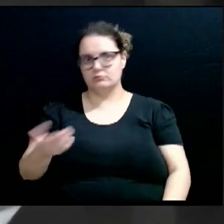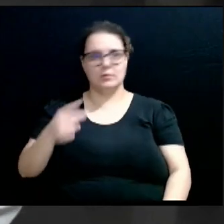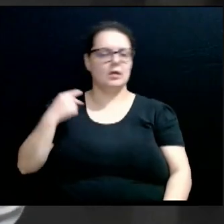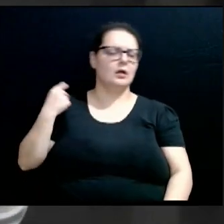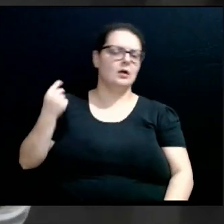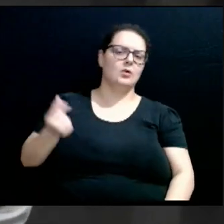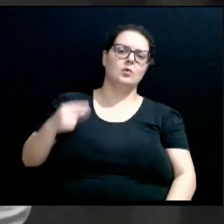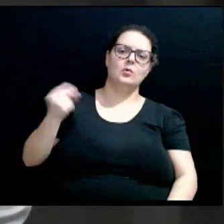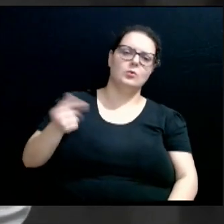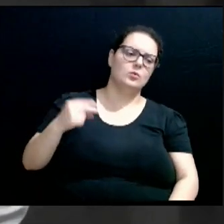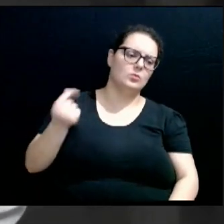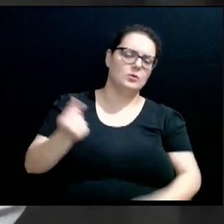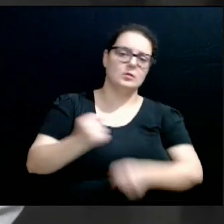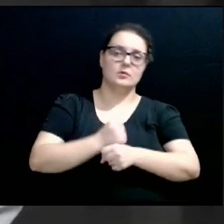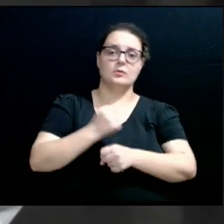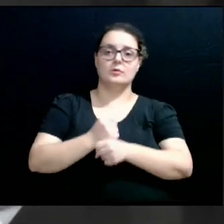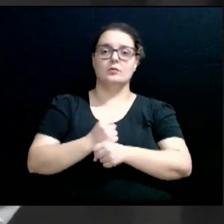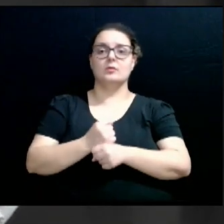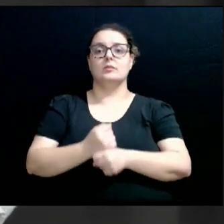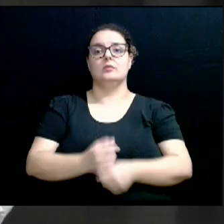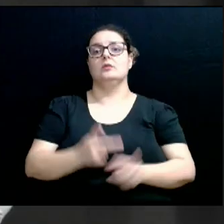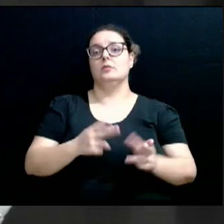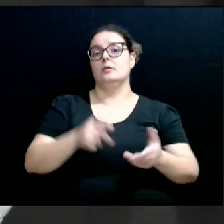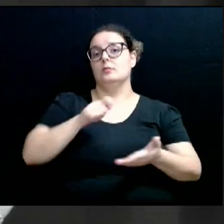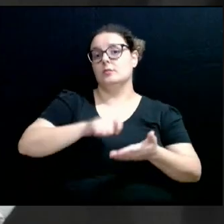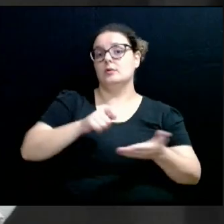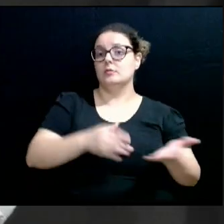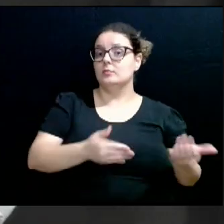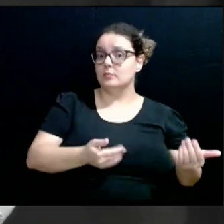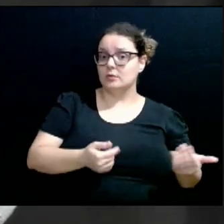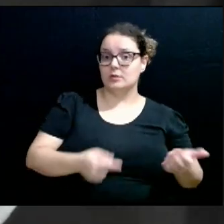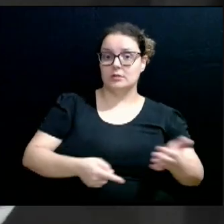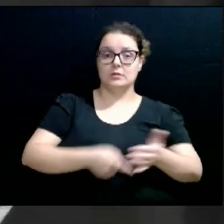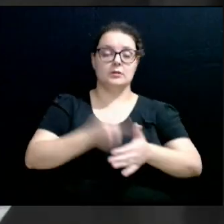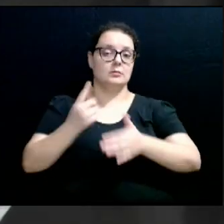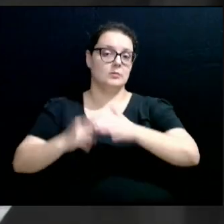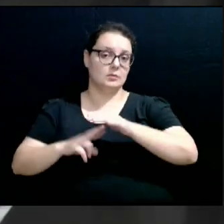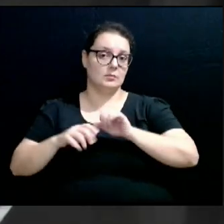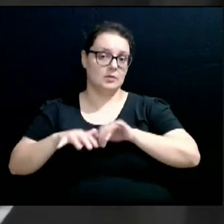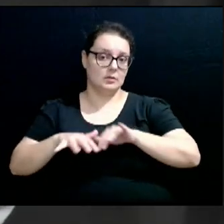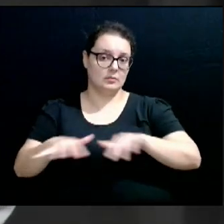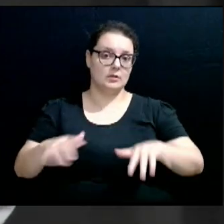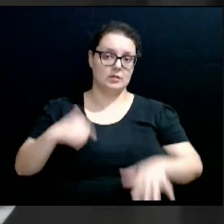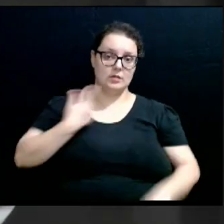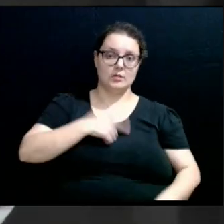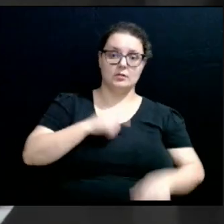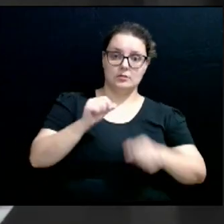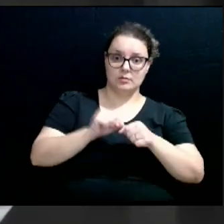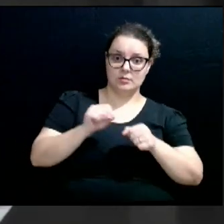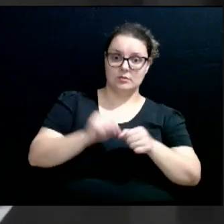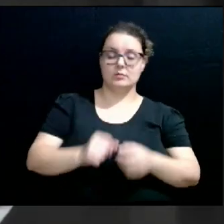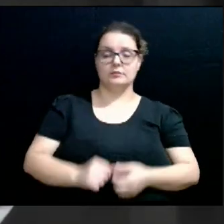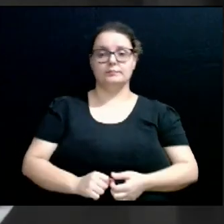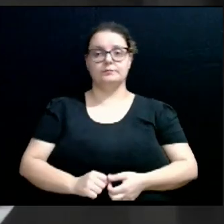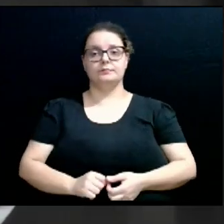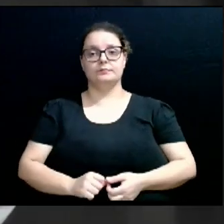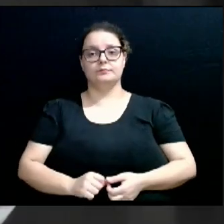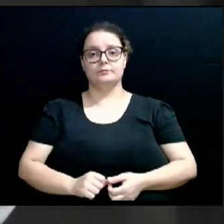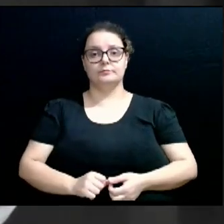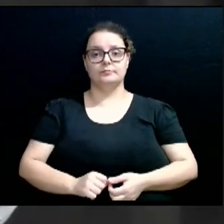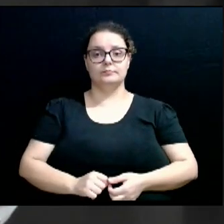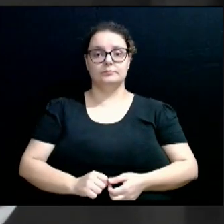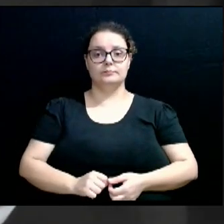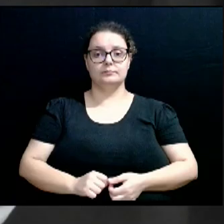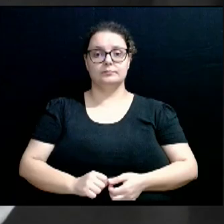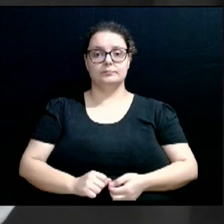como autores jovens, né? Na primeira feira que nós realizamos, tem o Lucas, que é